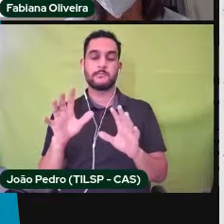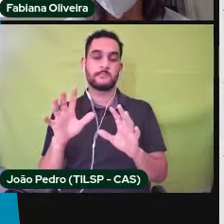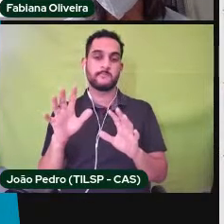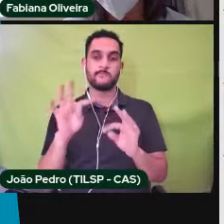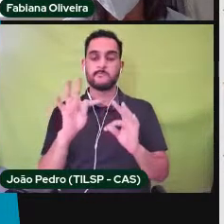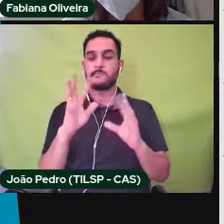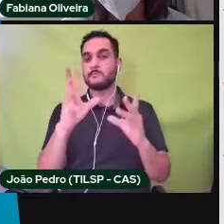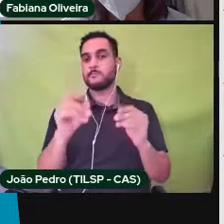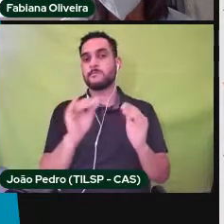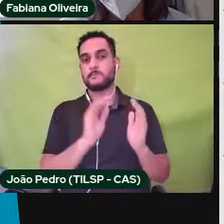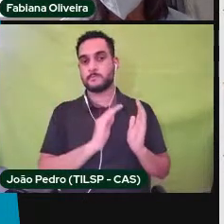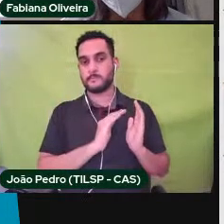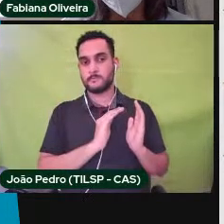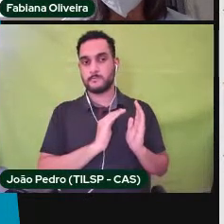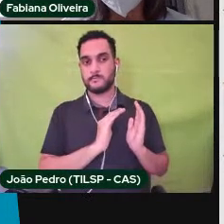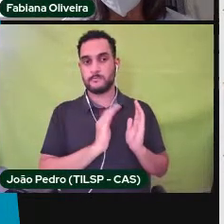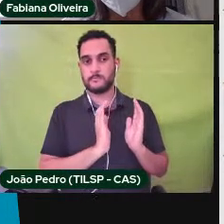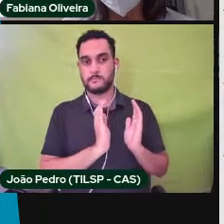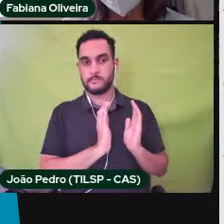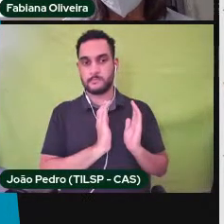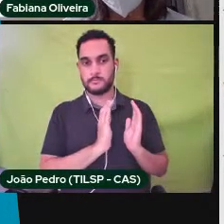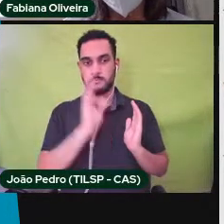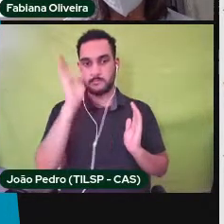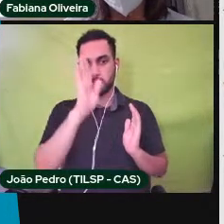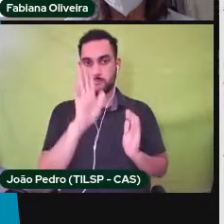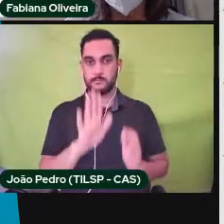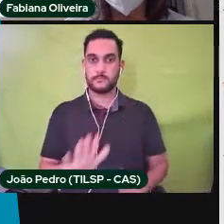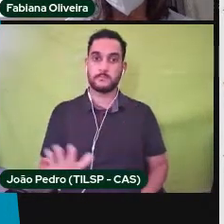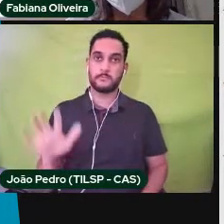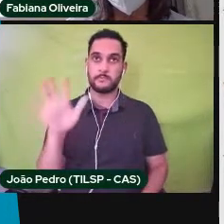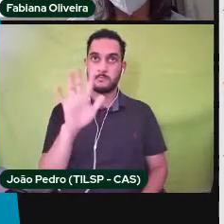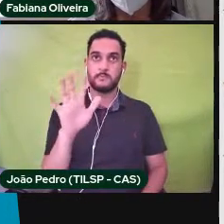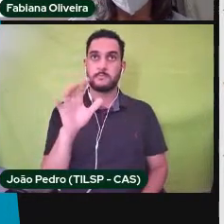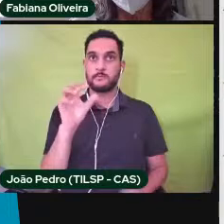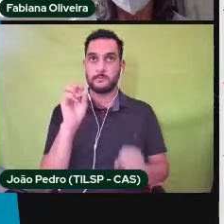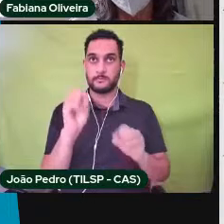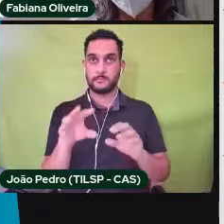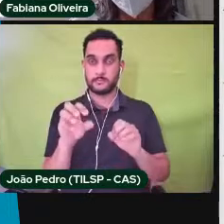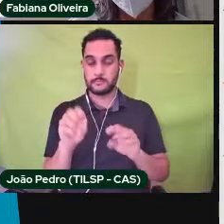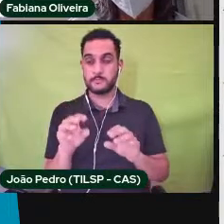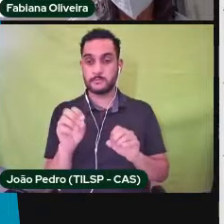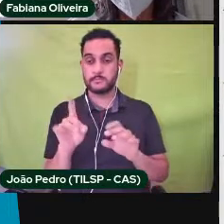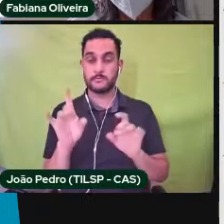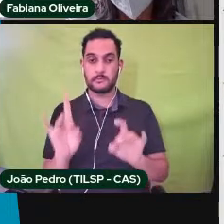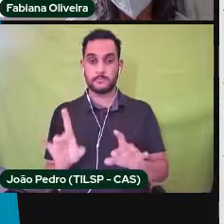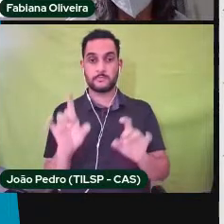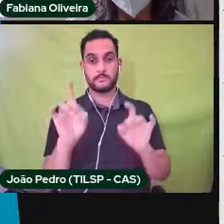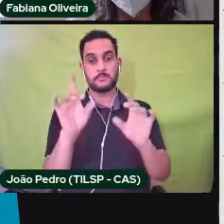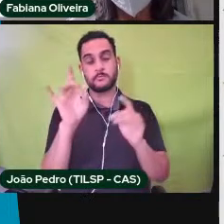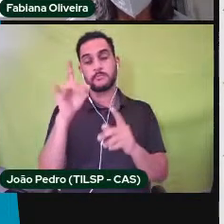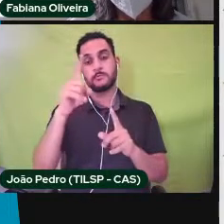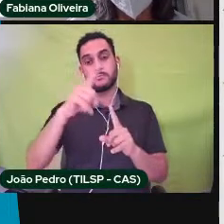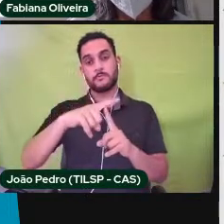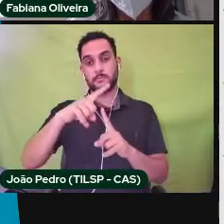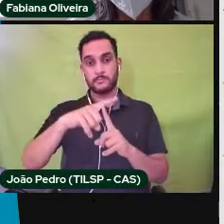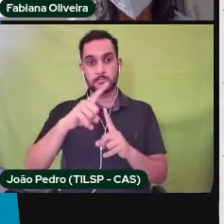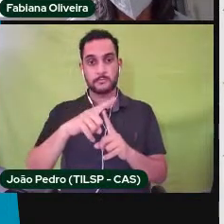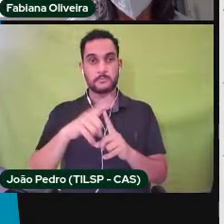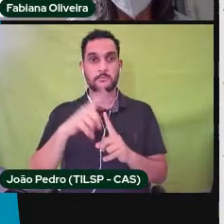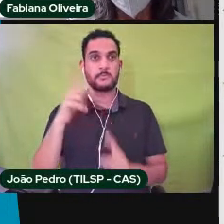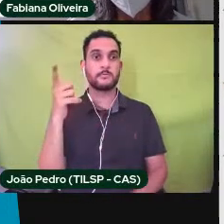no Brasil. A educação especial ainda existe porque é uma modalidade que